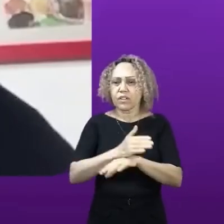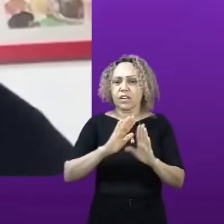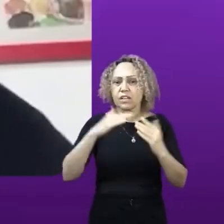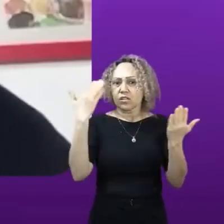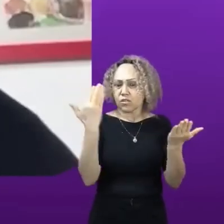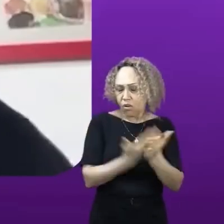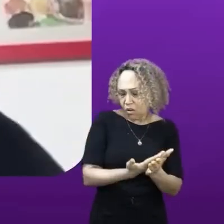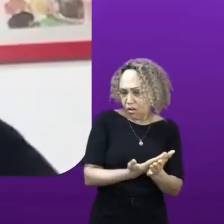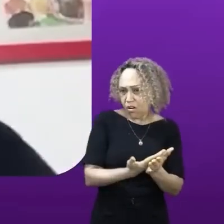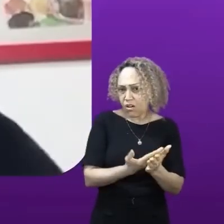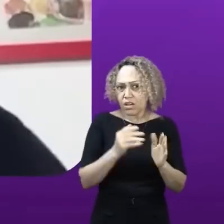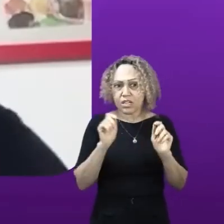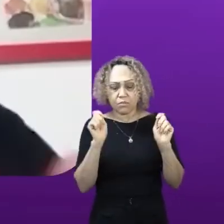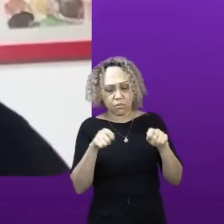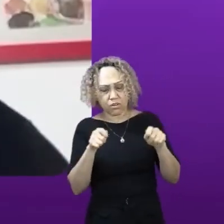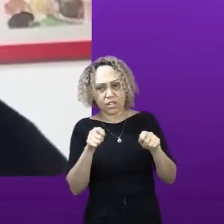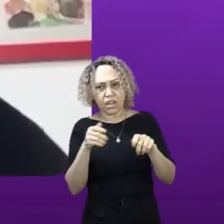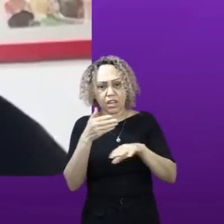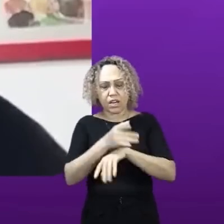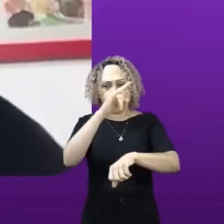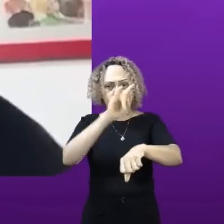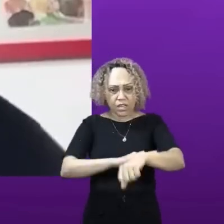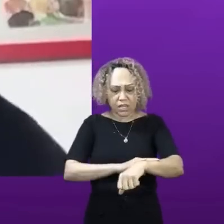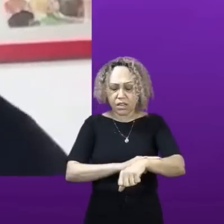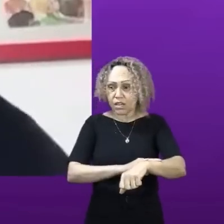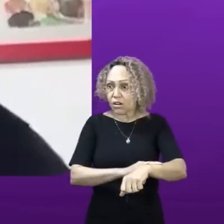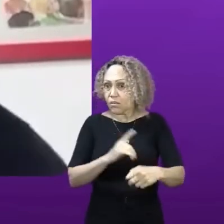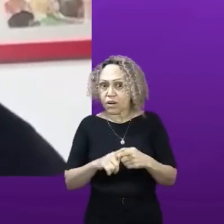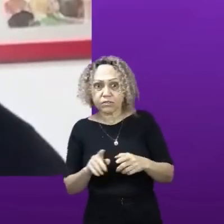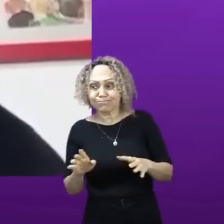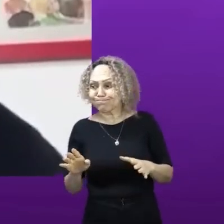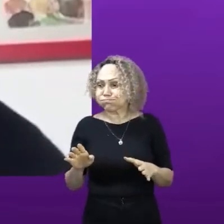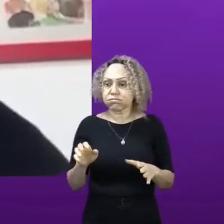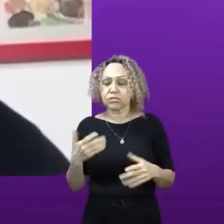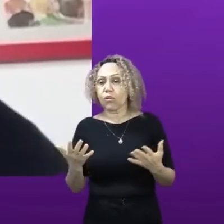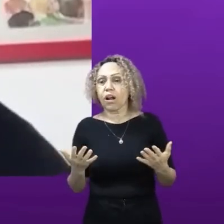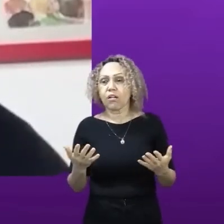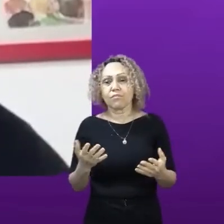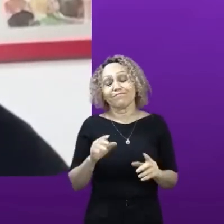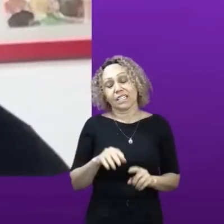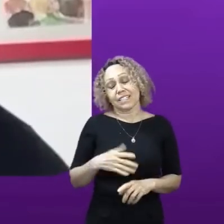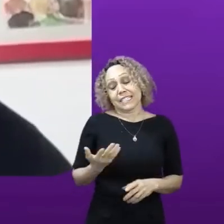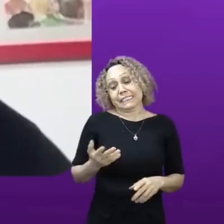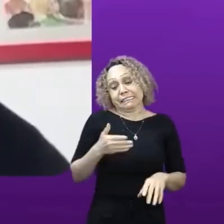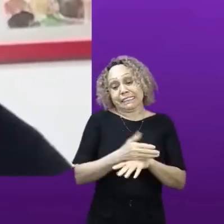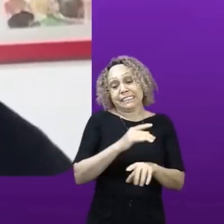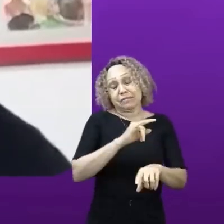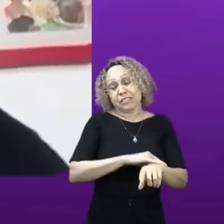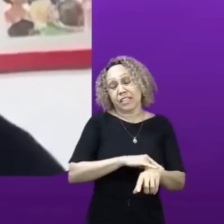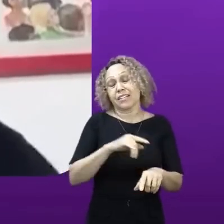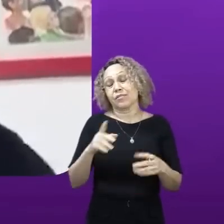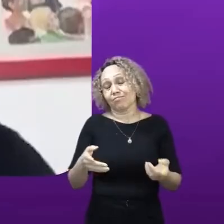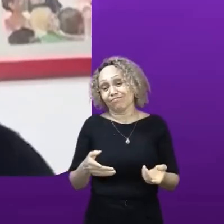um banheiro, não ter dificuldade de entender que banheiro utilizar, sem ter aquele bullying praticado dentro da escola, da gente